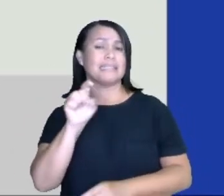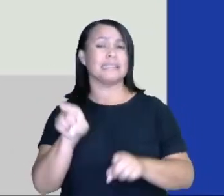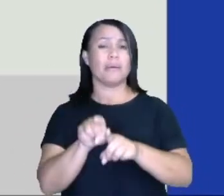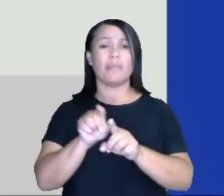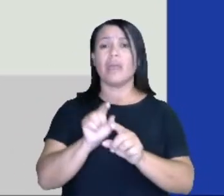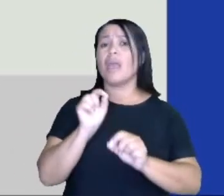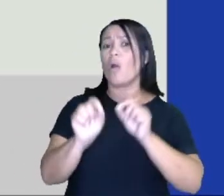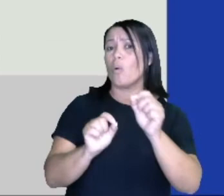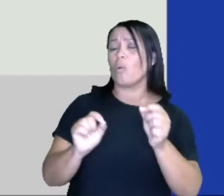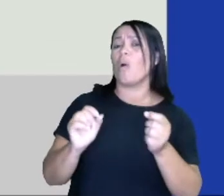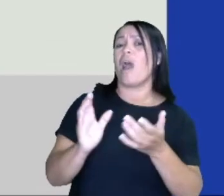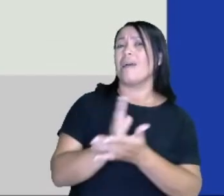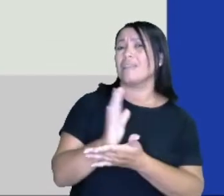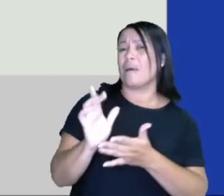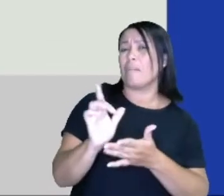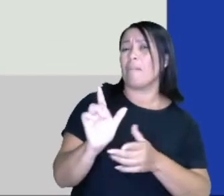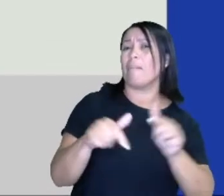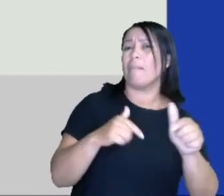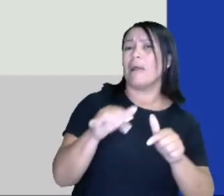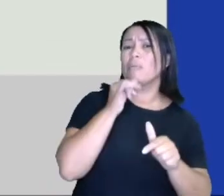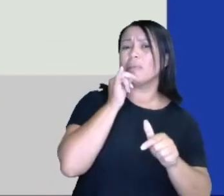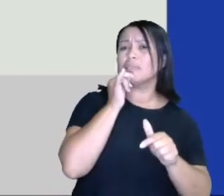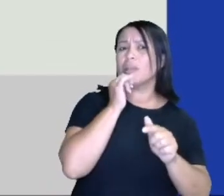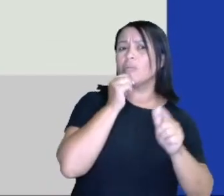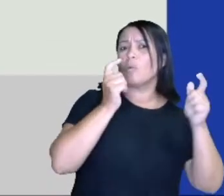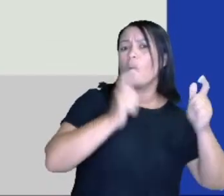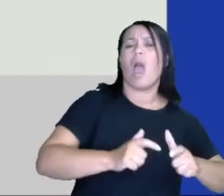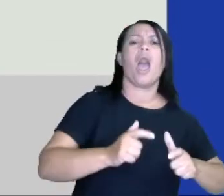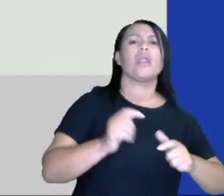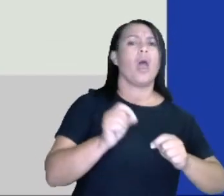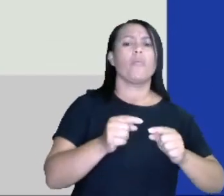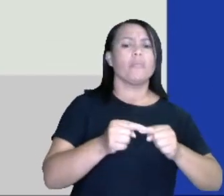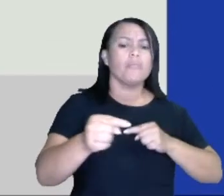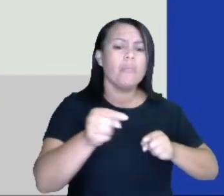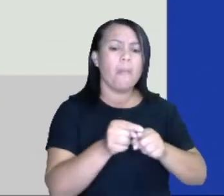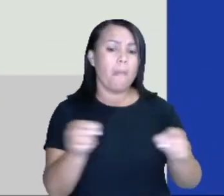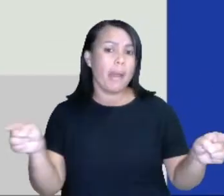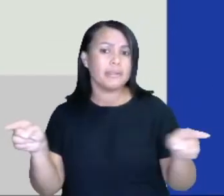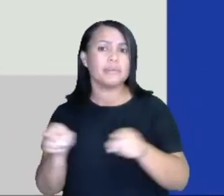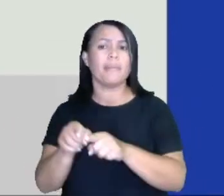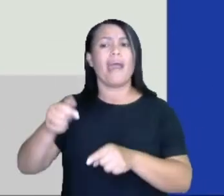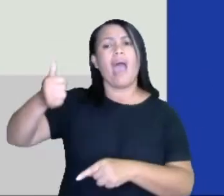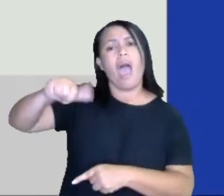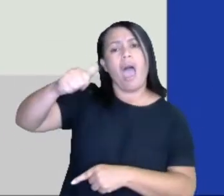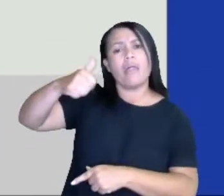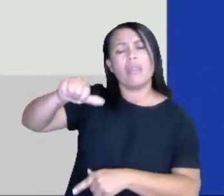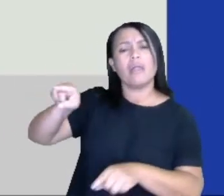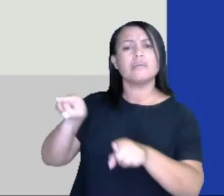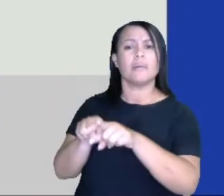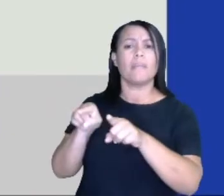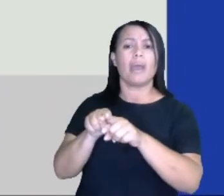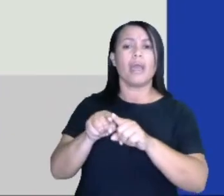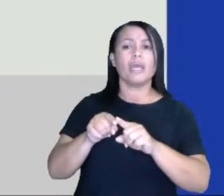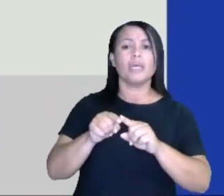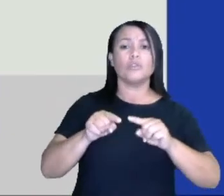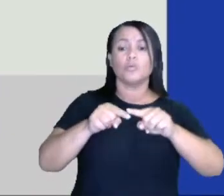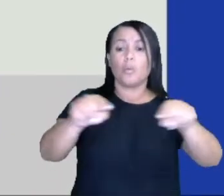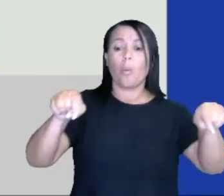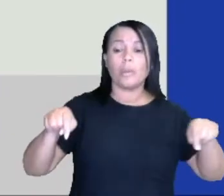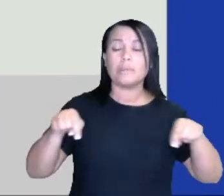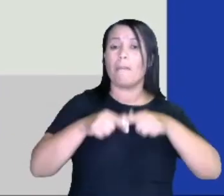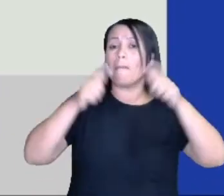o trabalho de campo, ou seja, as medições, constatações e análise do próprio trecho do espaço geográfico